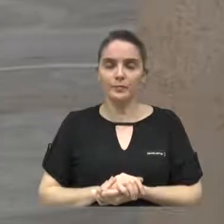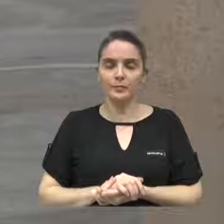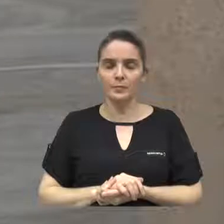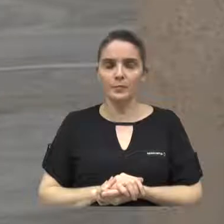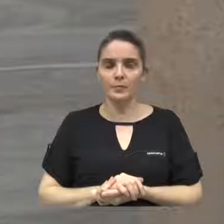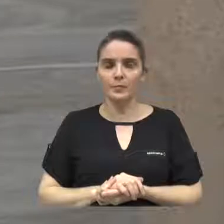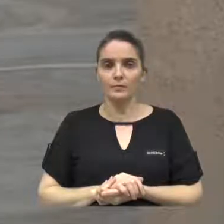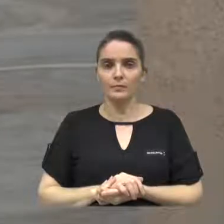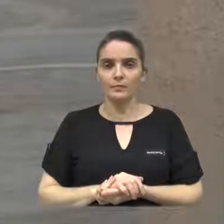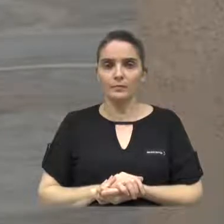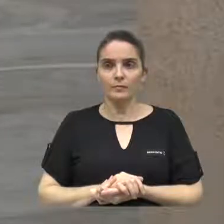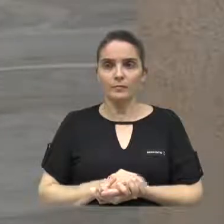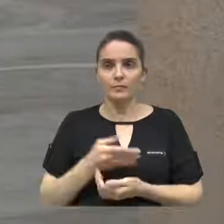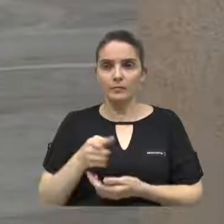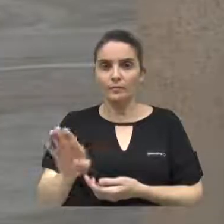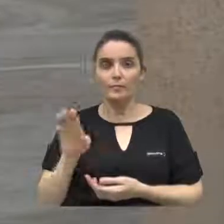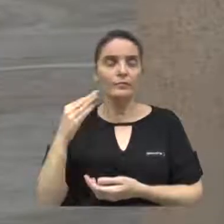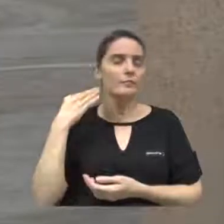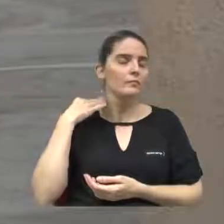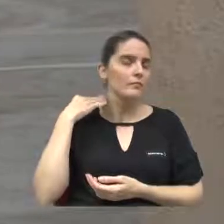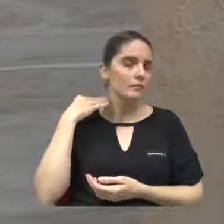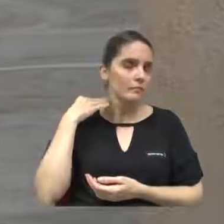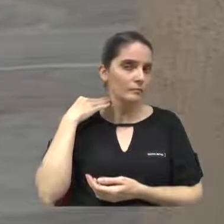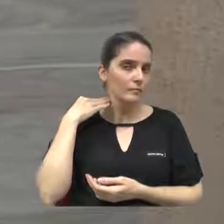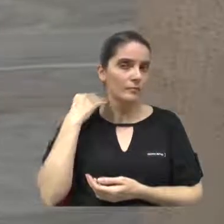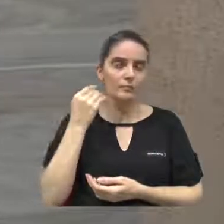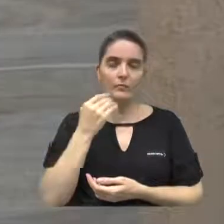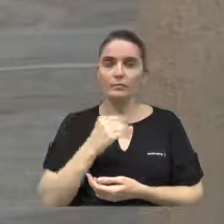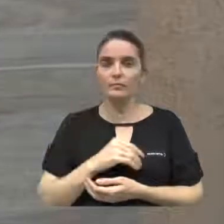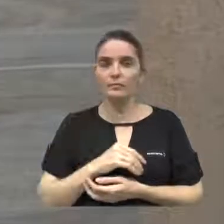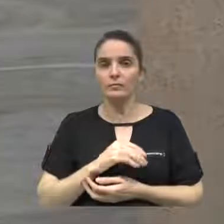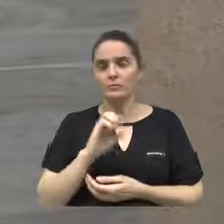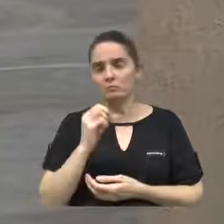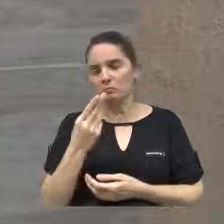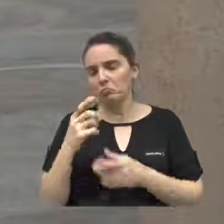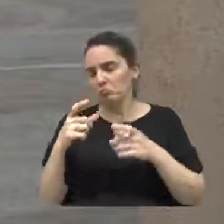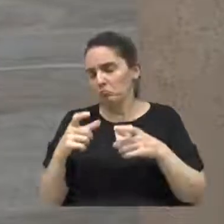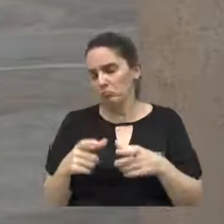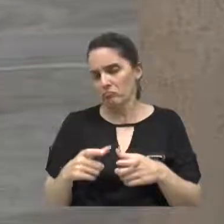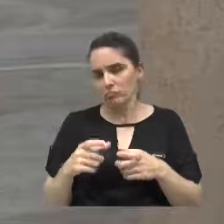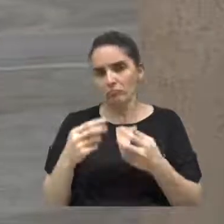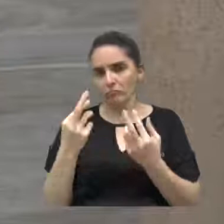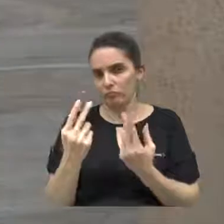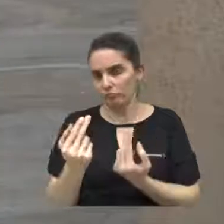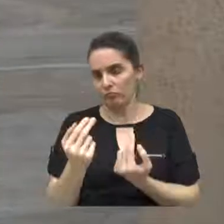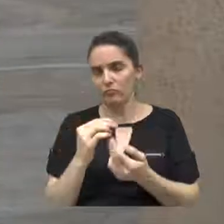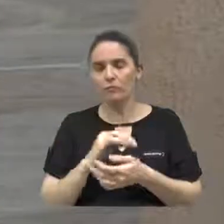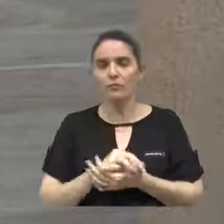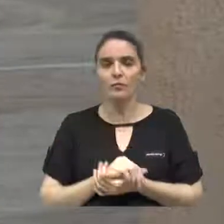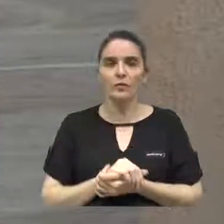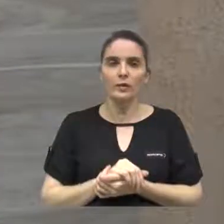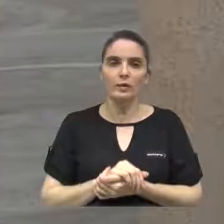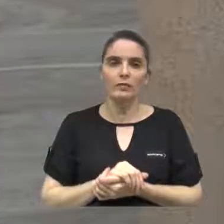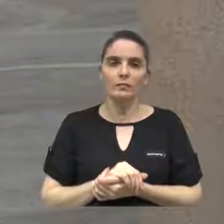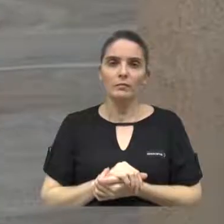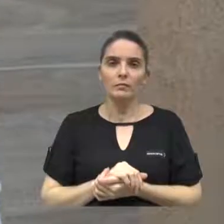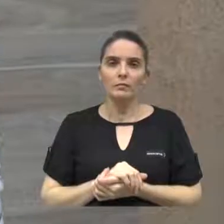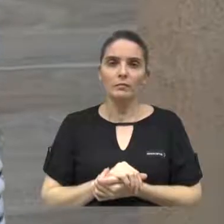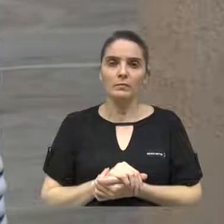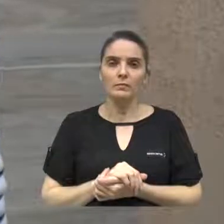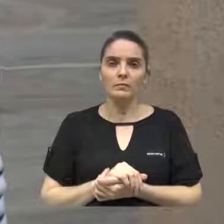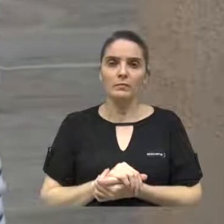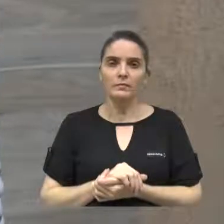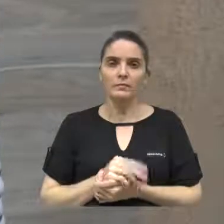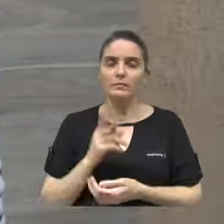buscar nos bancos, né, ou nas instituições, normalmente há